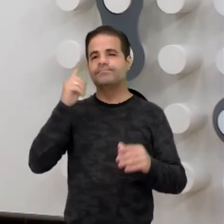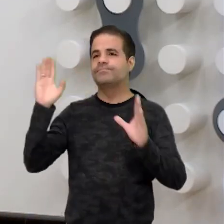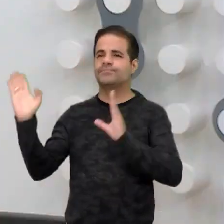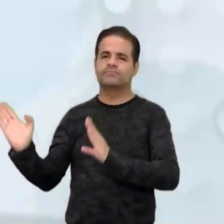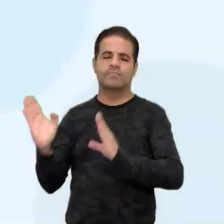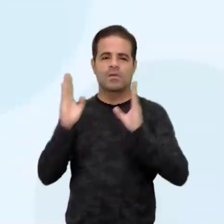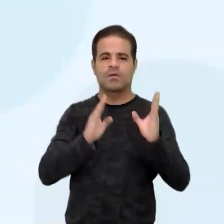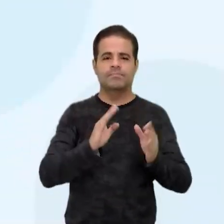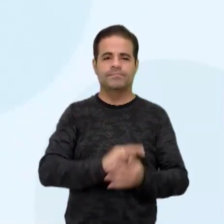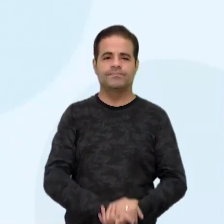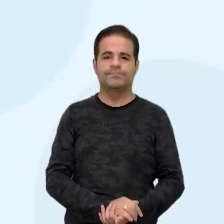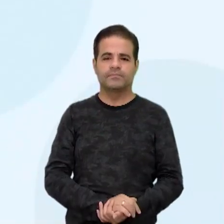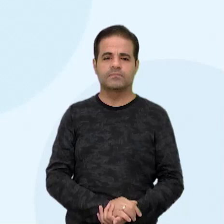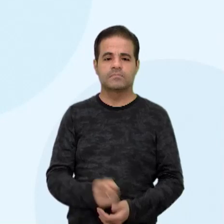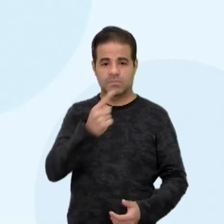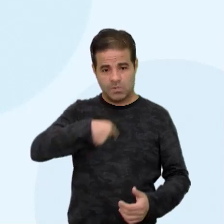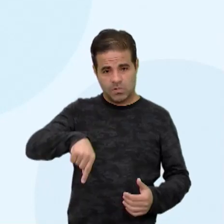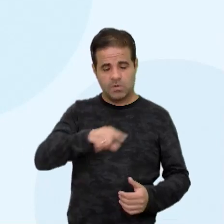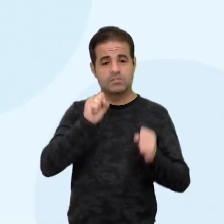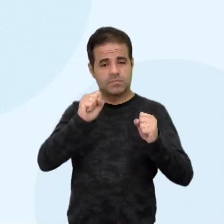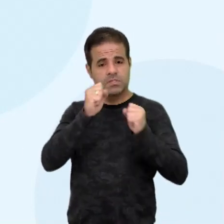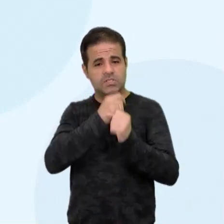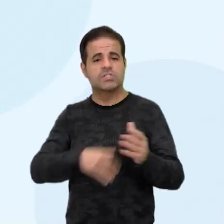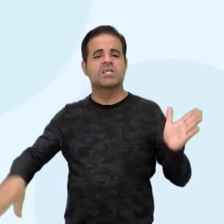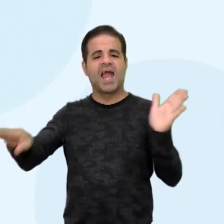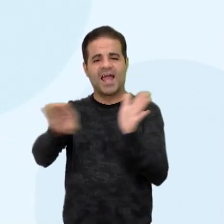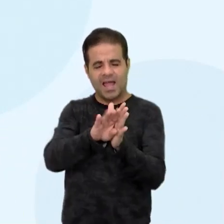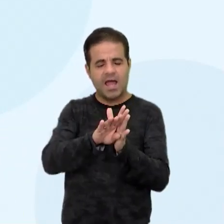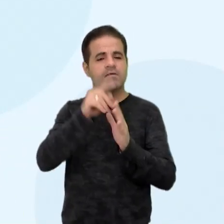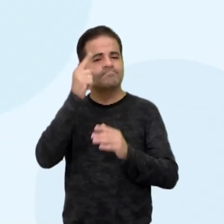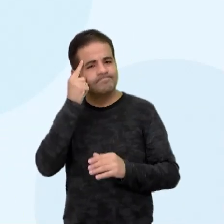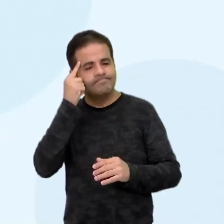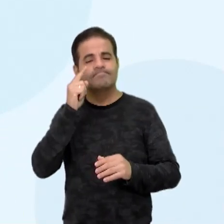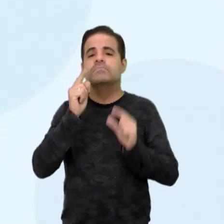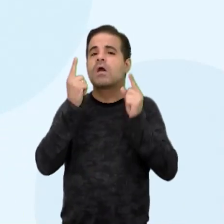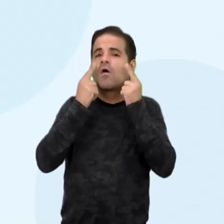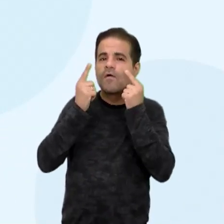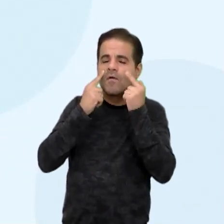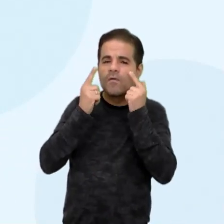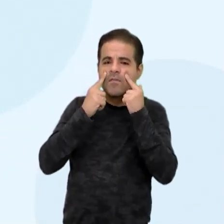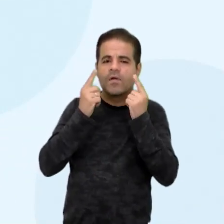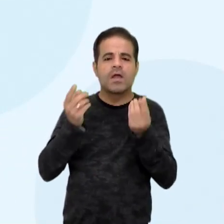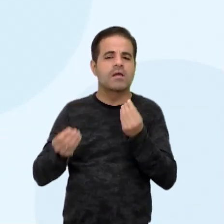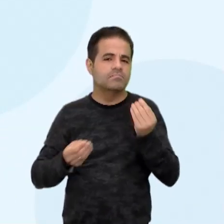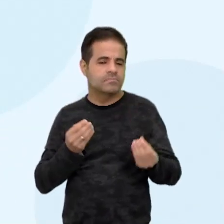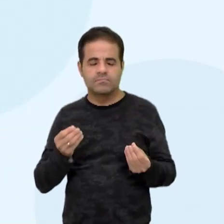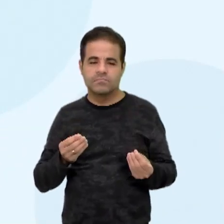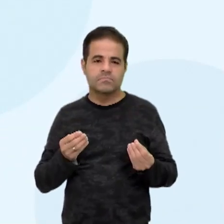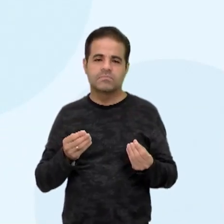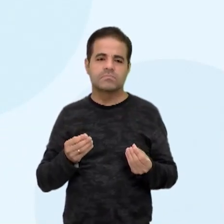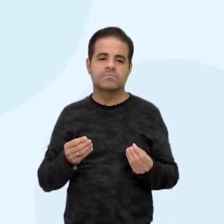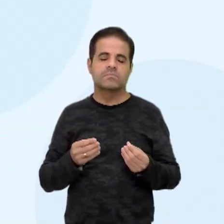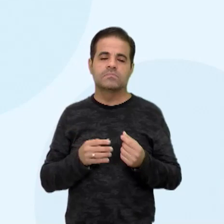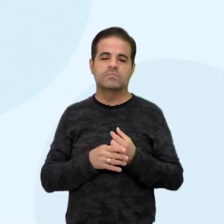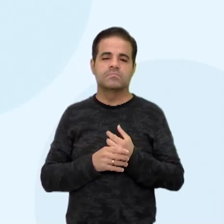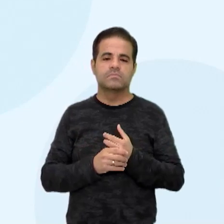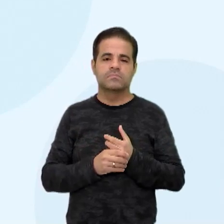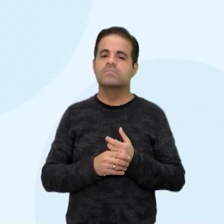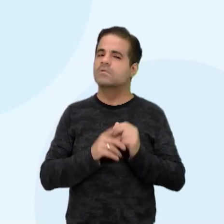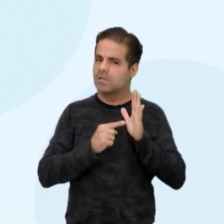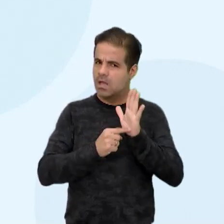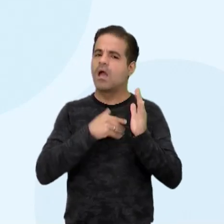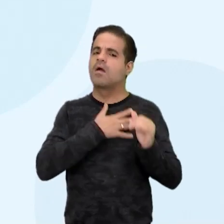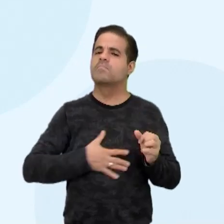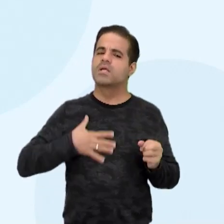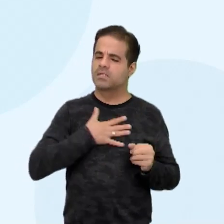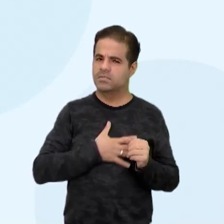Olha só, para a gente chegar a fazer realmente uma